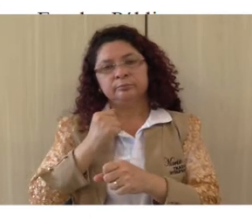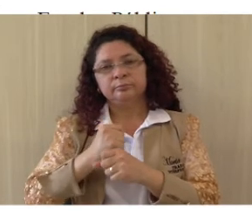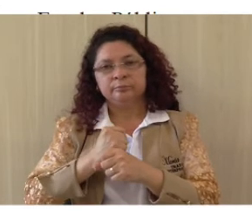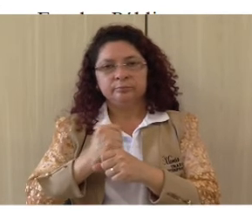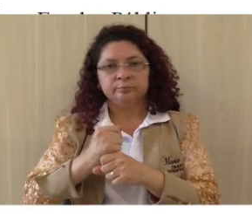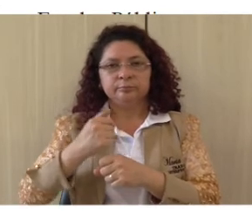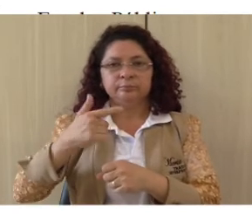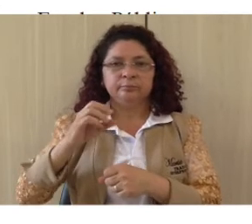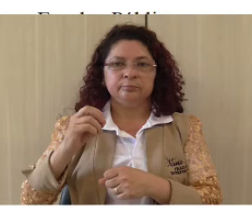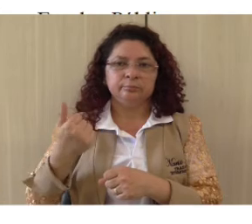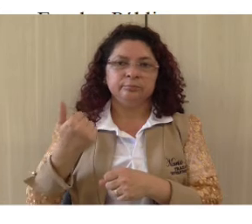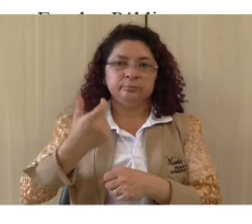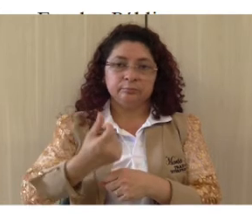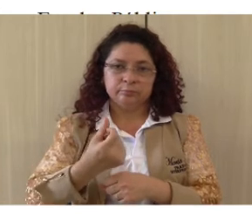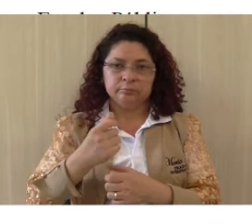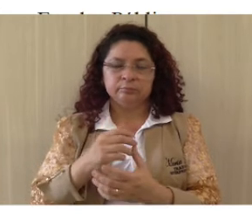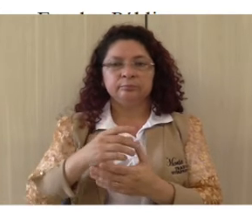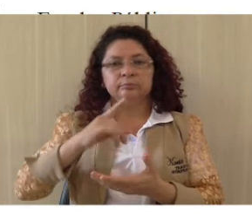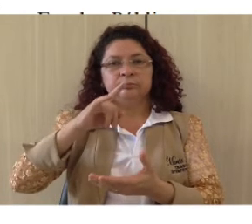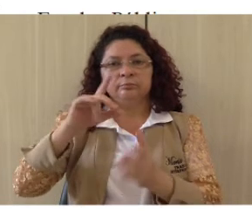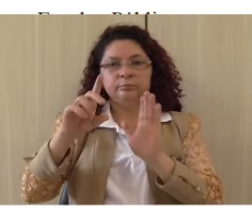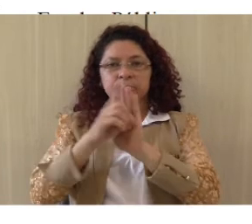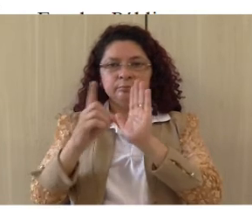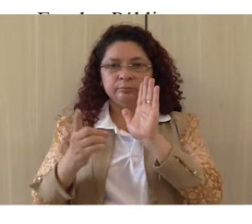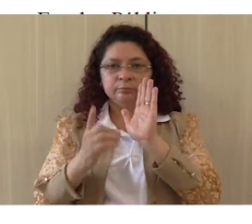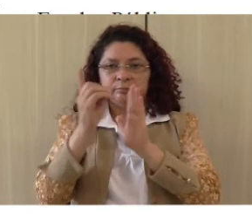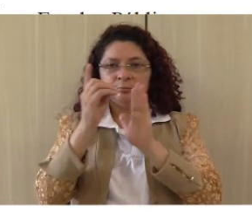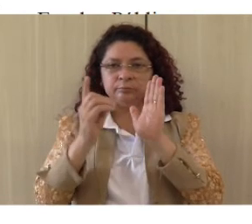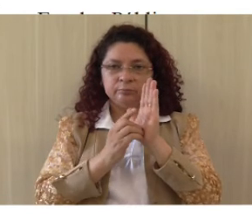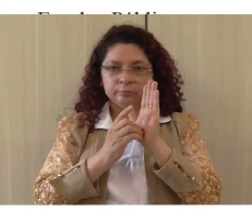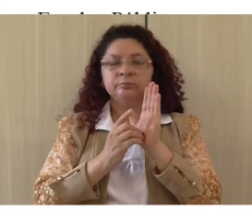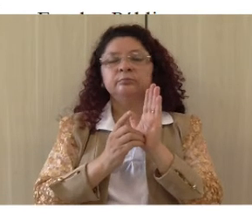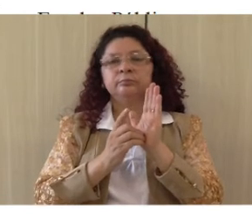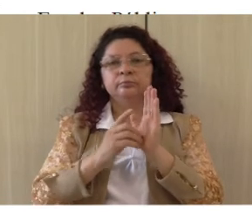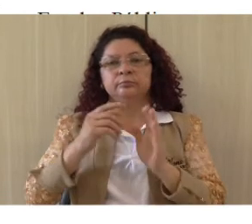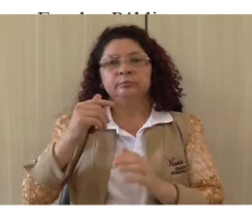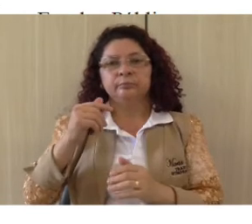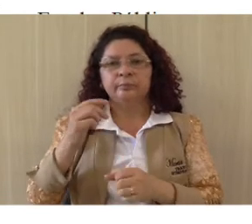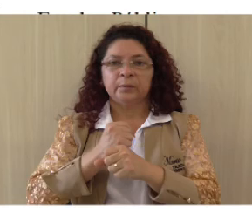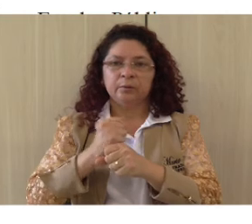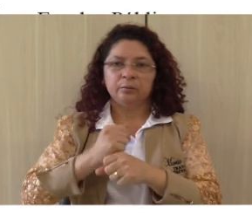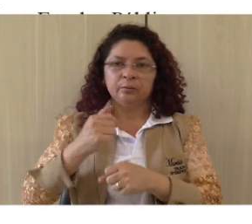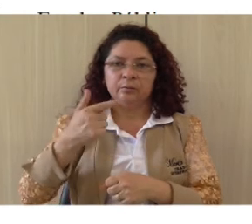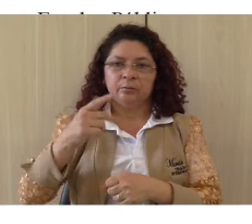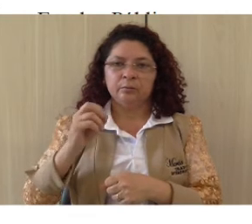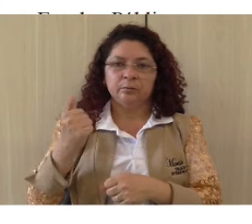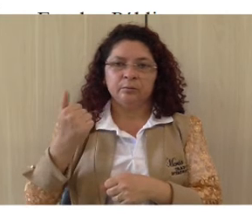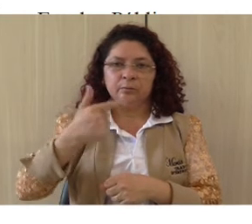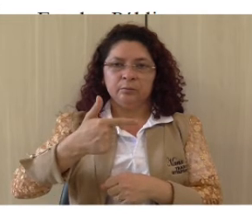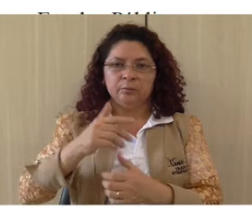de 2016, no Decreto nº 7.824, de 11 de outubro de